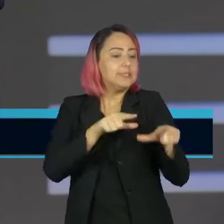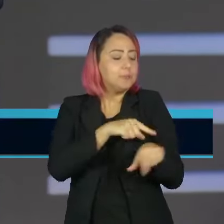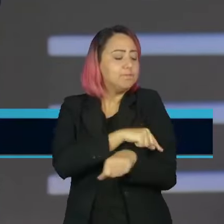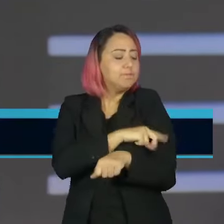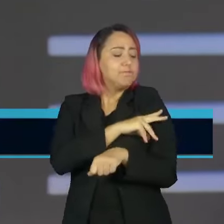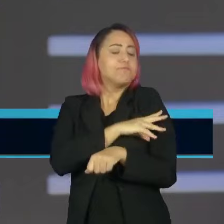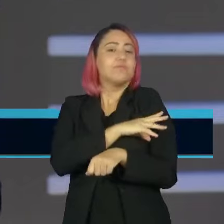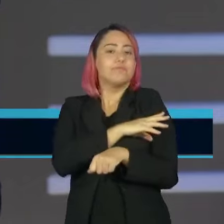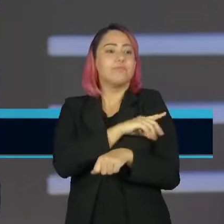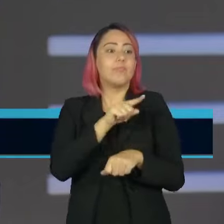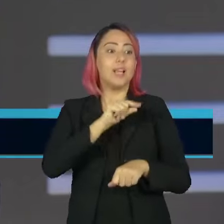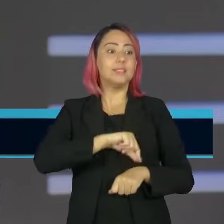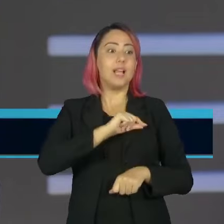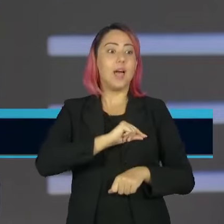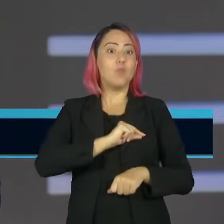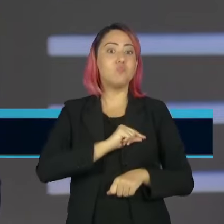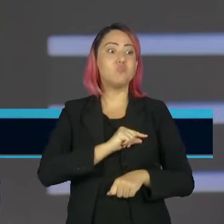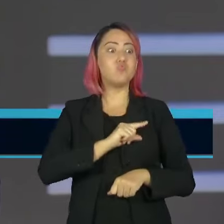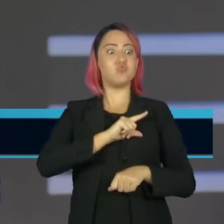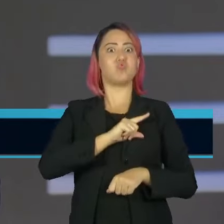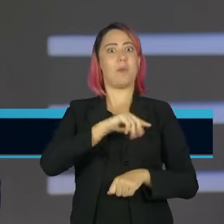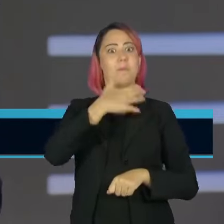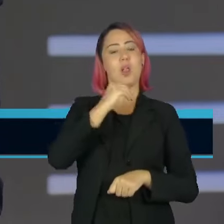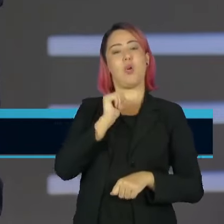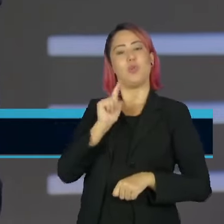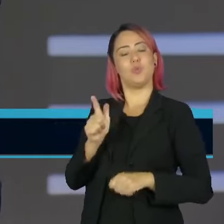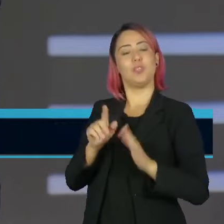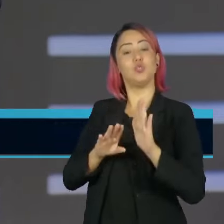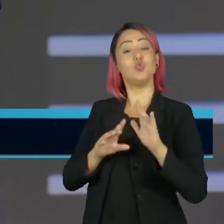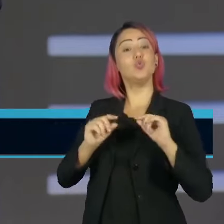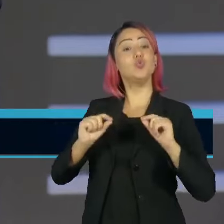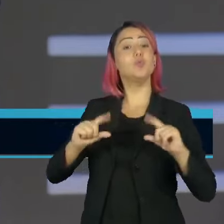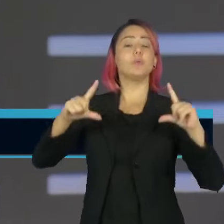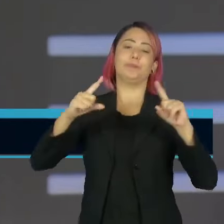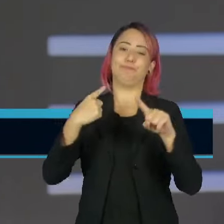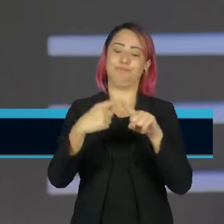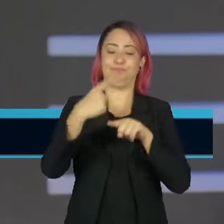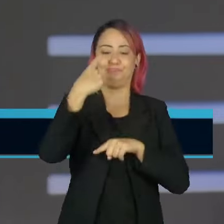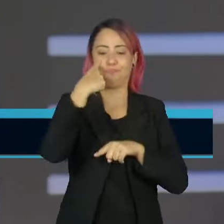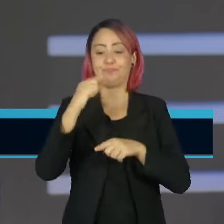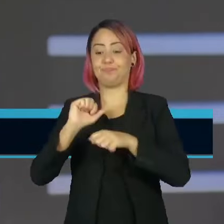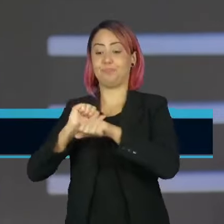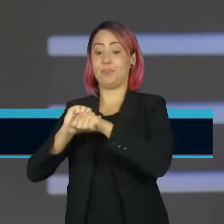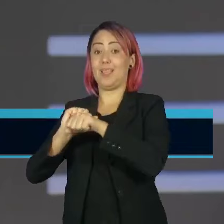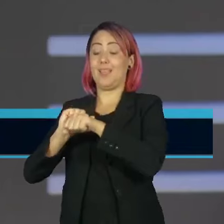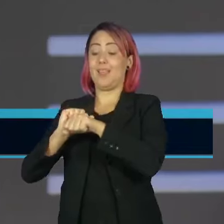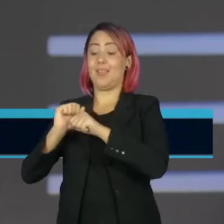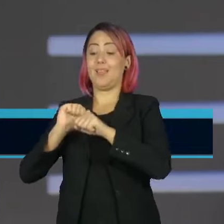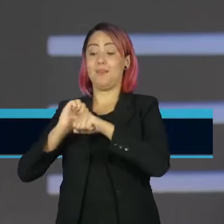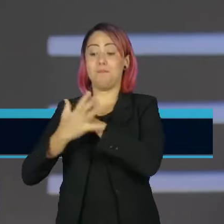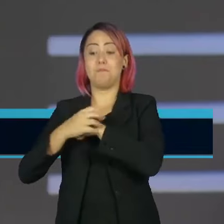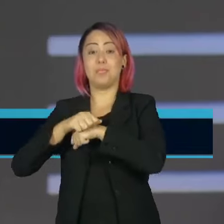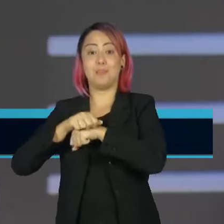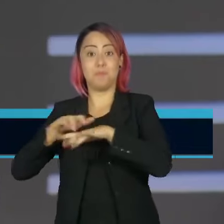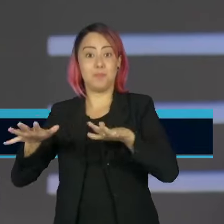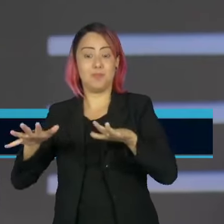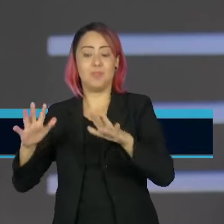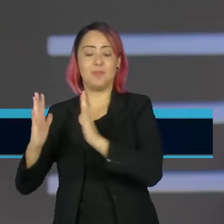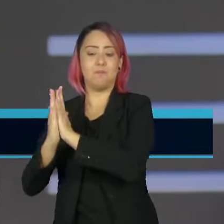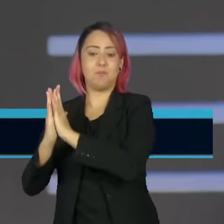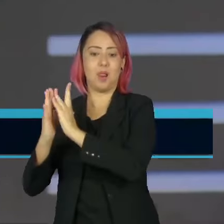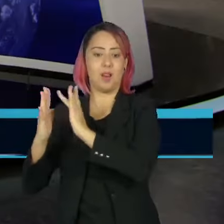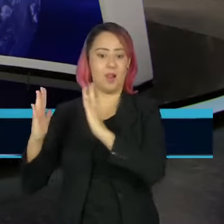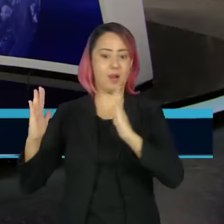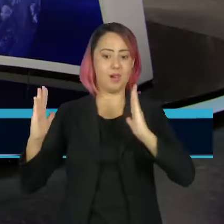mas é um efeito meramente conjuntural quer dizer nós estamos falando de um pós-pandemia um período eh bastante anômalo vamos dizer